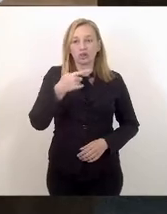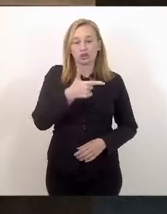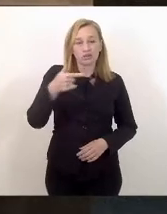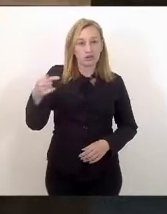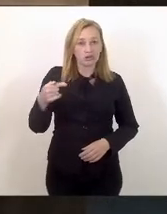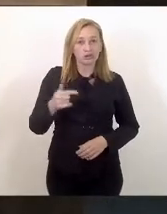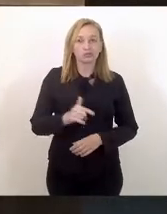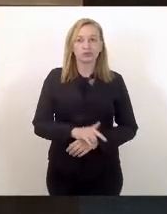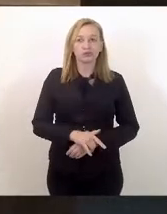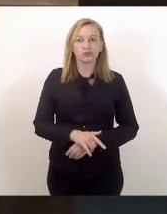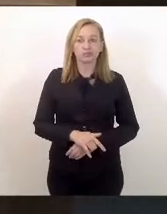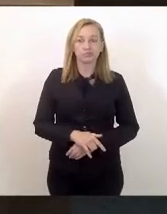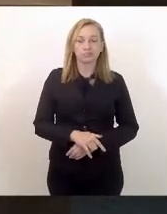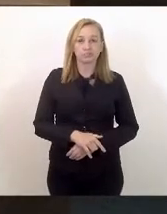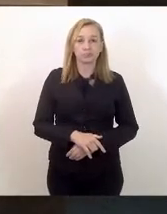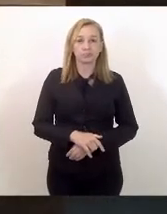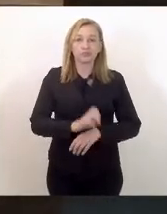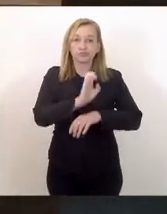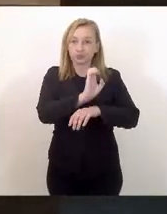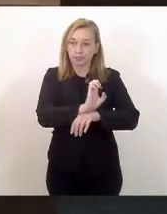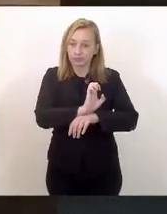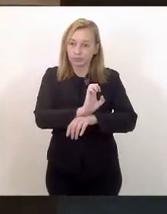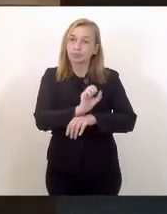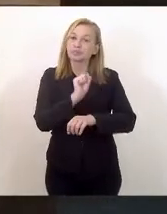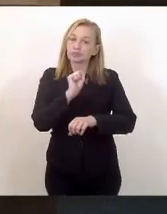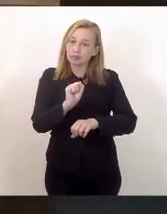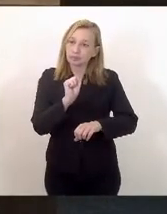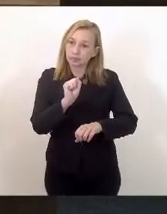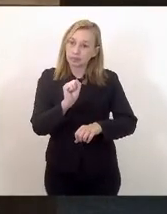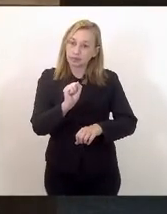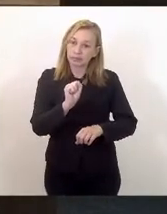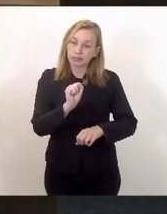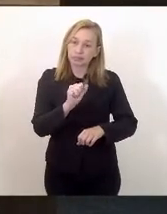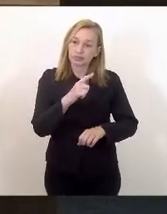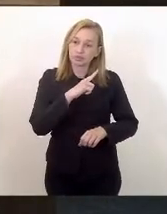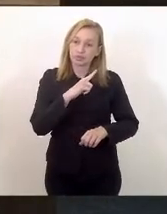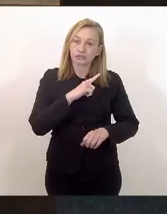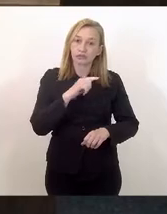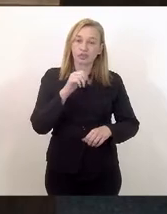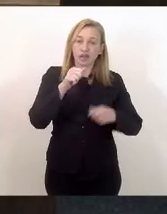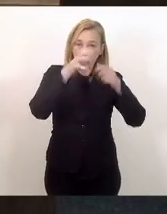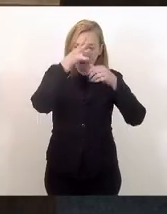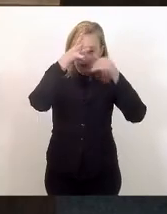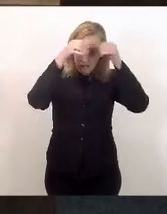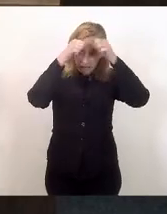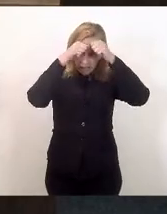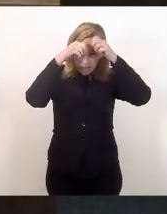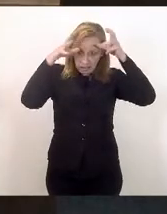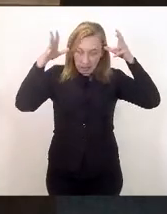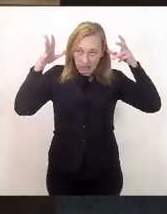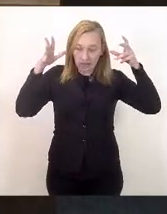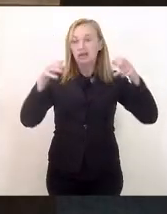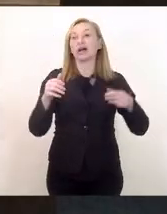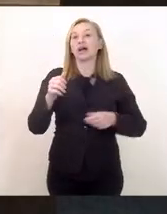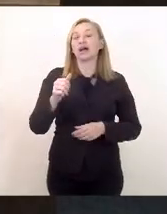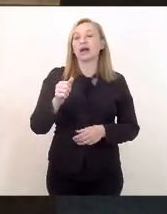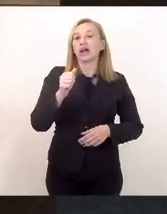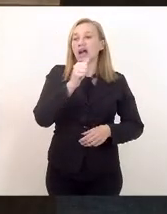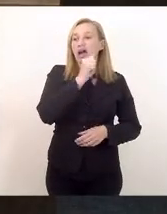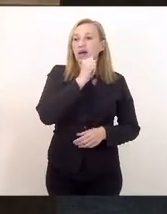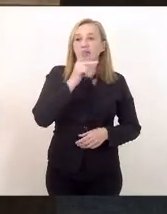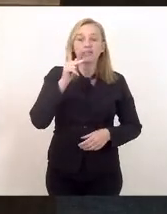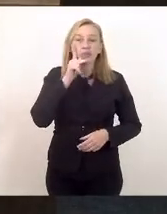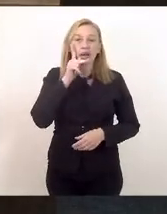17. E os estados que podem aderir são Acre, Amapá, Amazonas, Bahia,